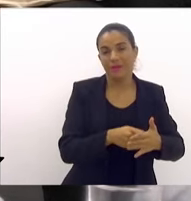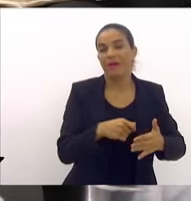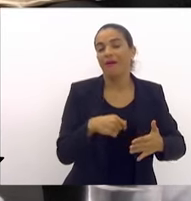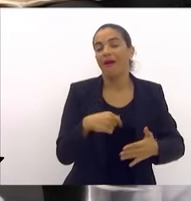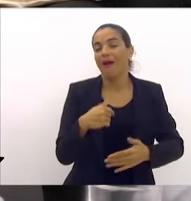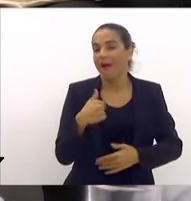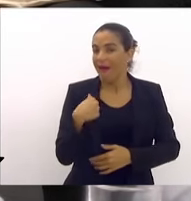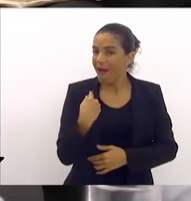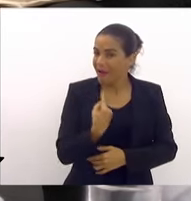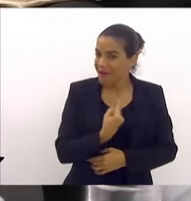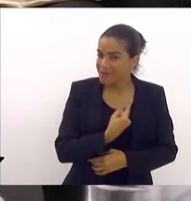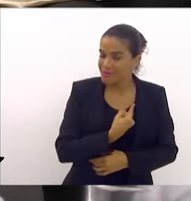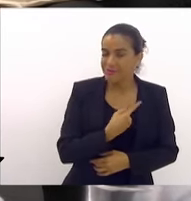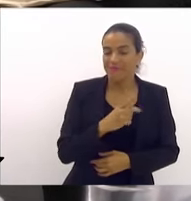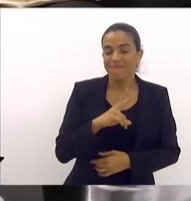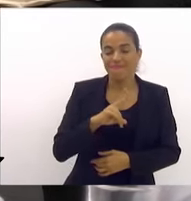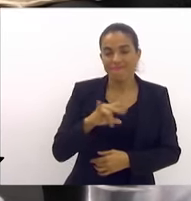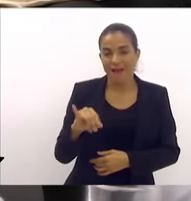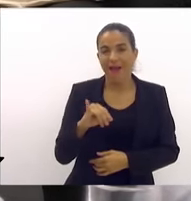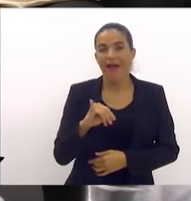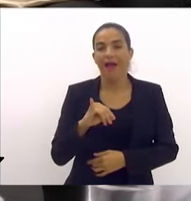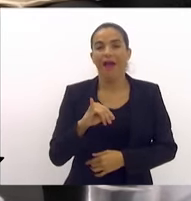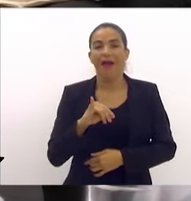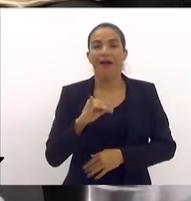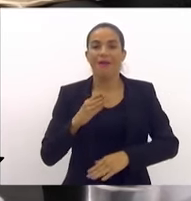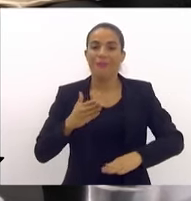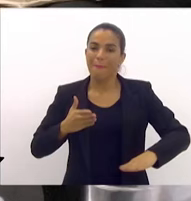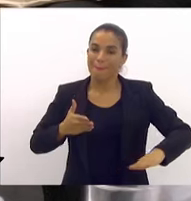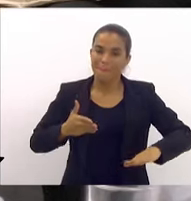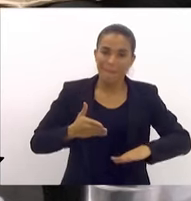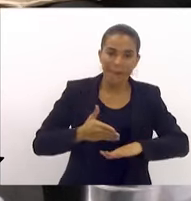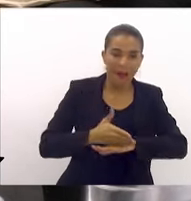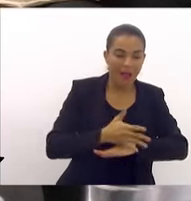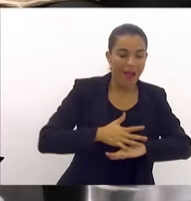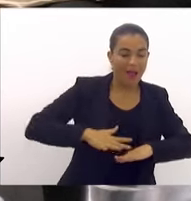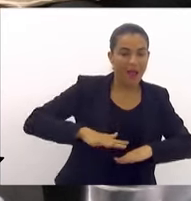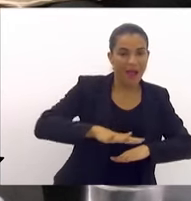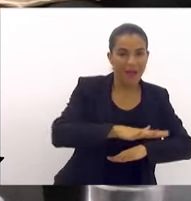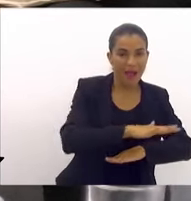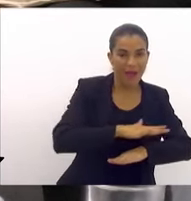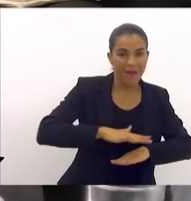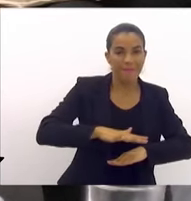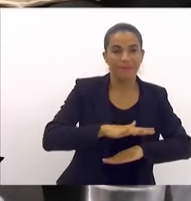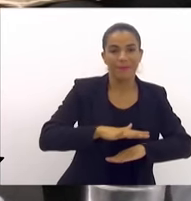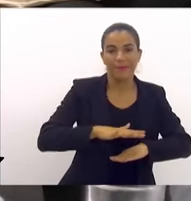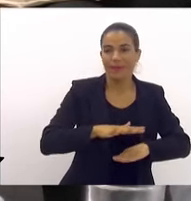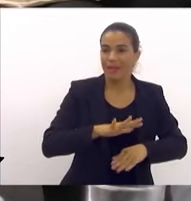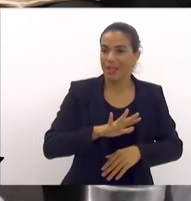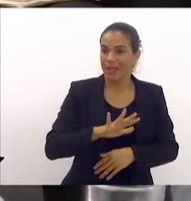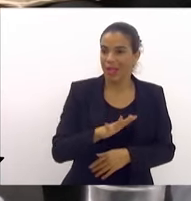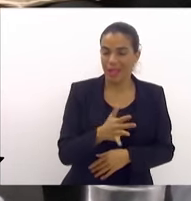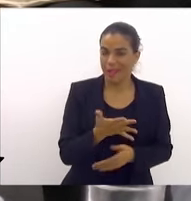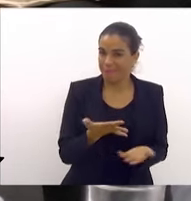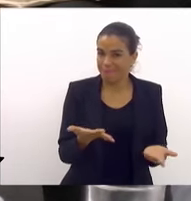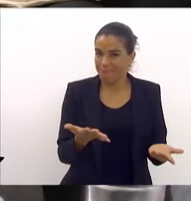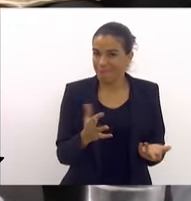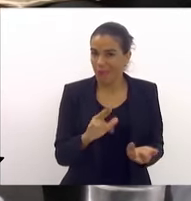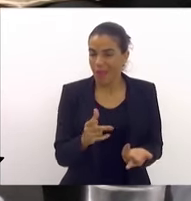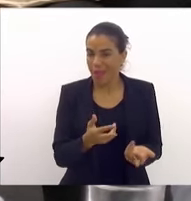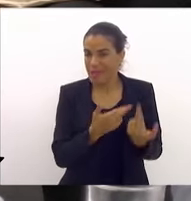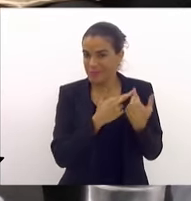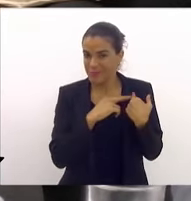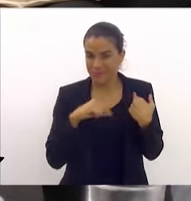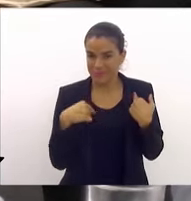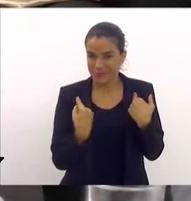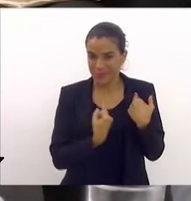vamos estar adentrando numa seara que é completamente desproporcional e razoável. Para